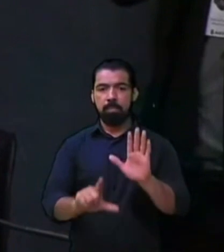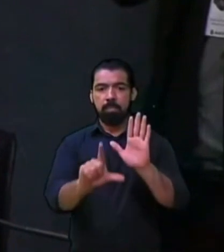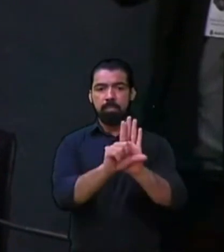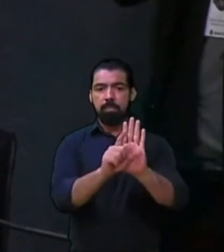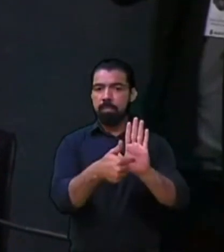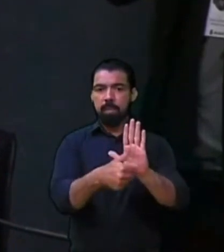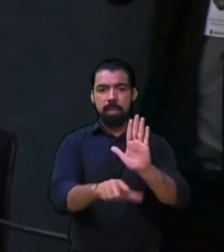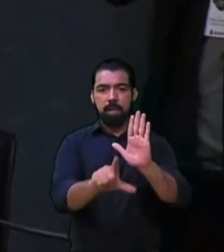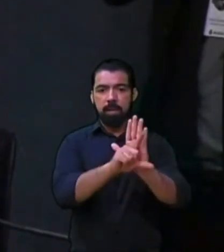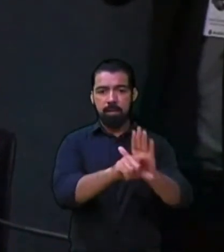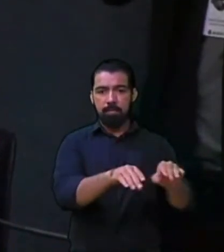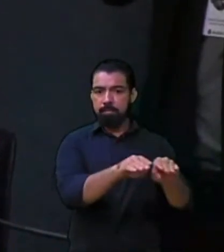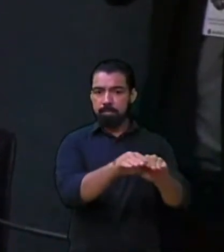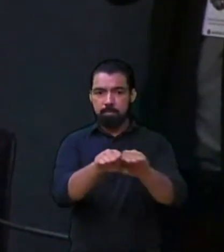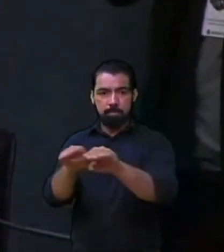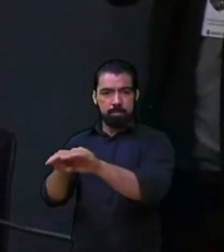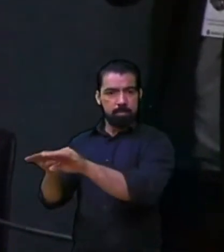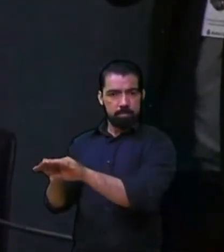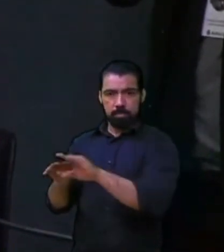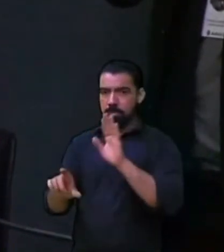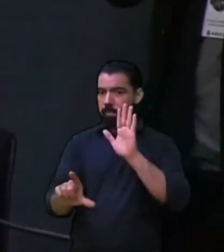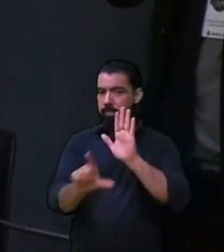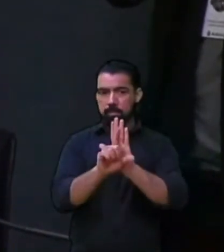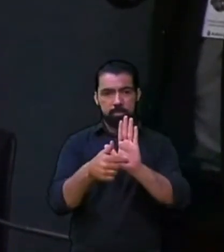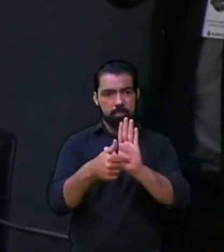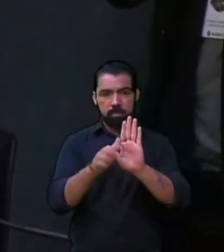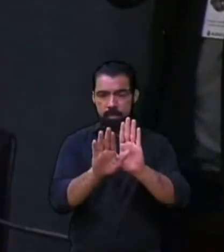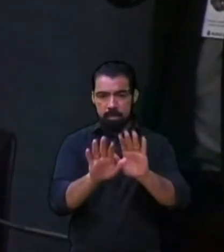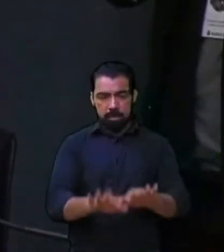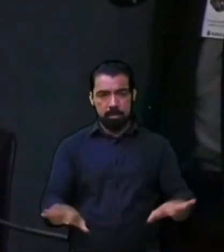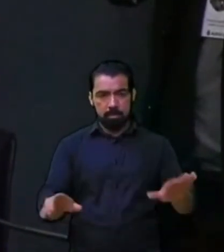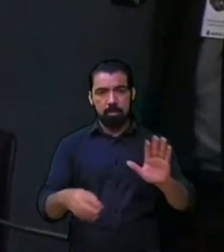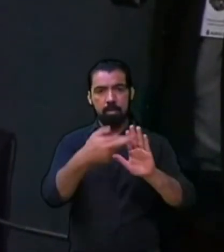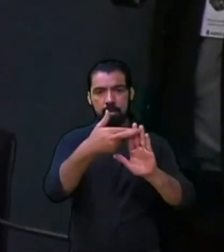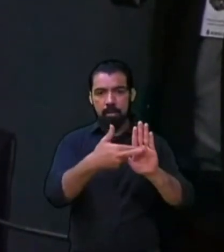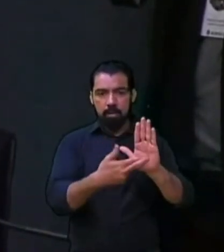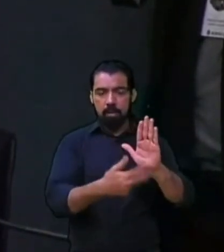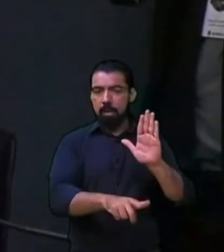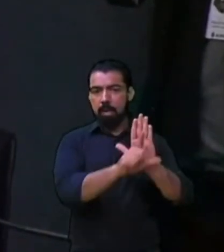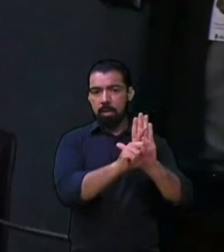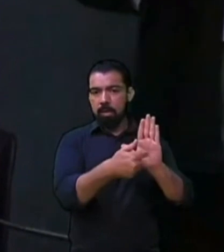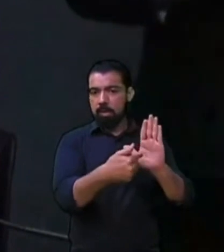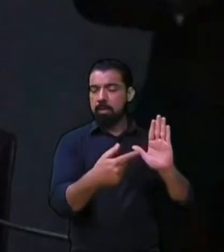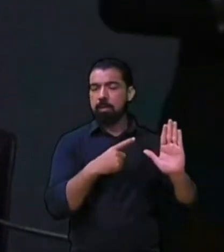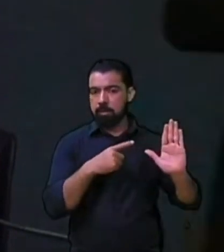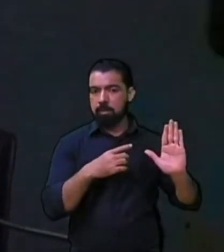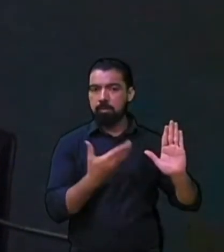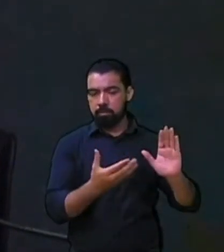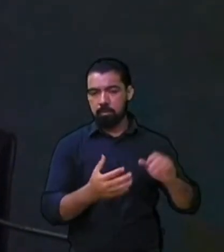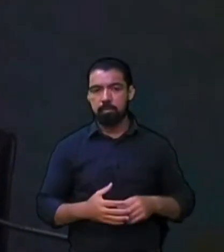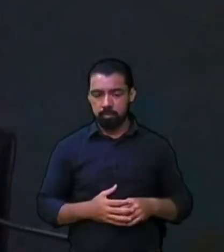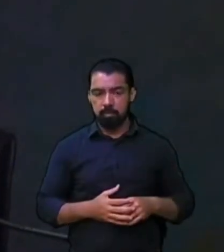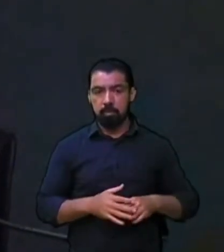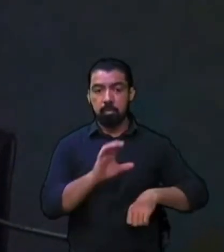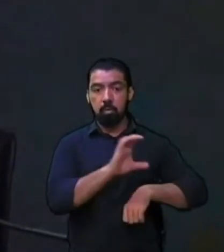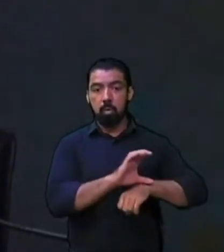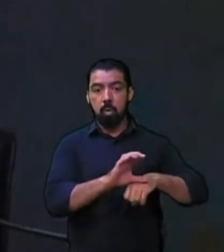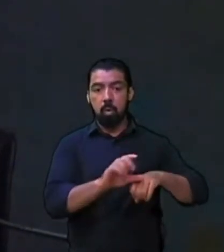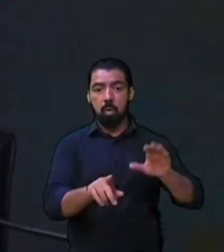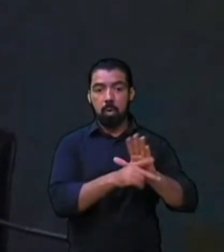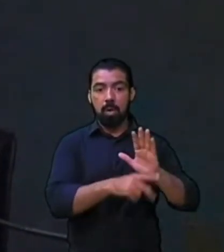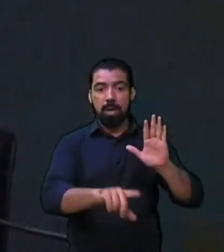Lex a lei é dura mas é a lei a lei tem um regramento tem o código